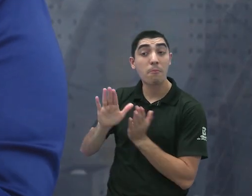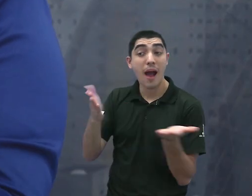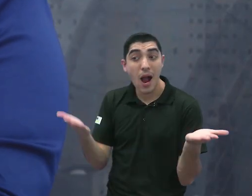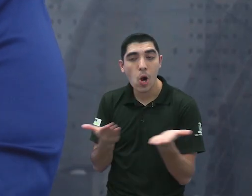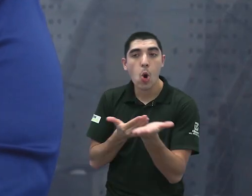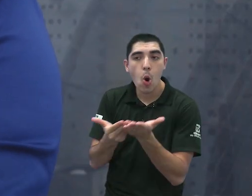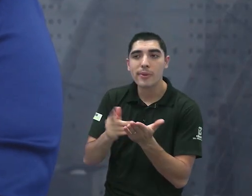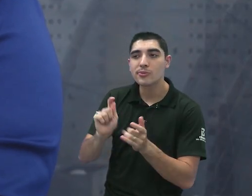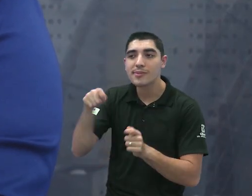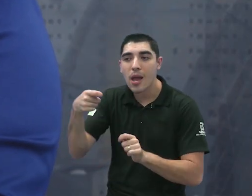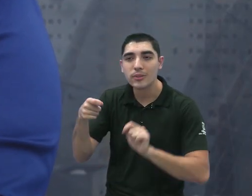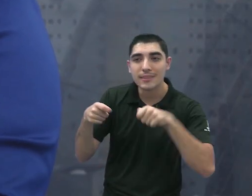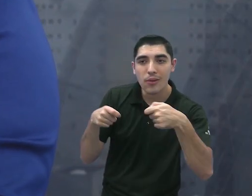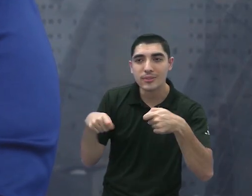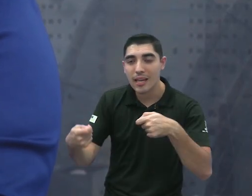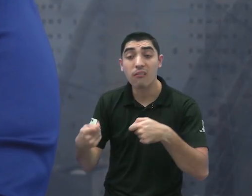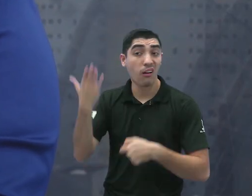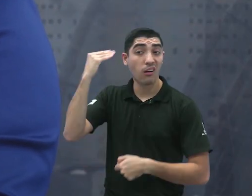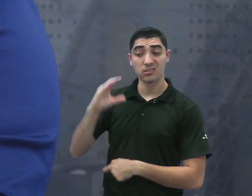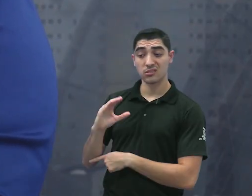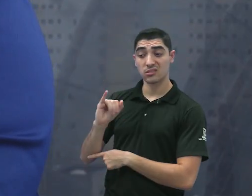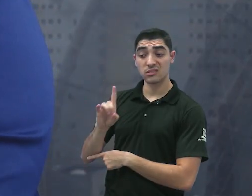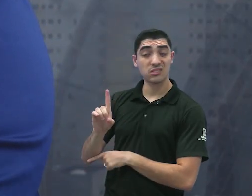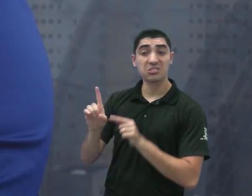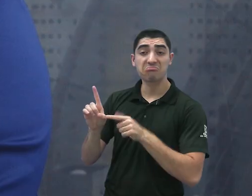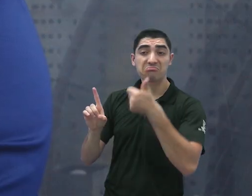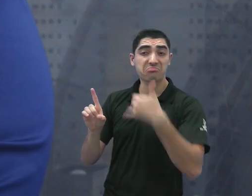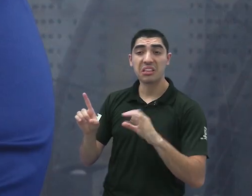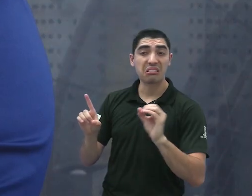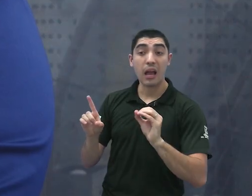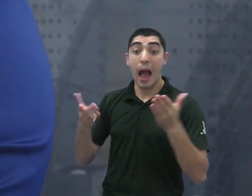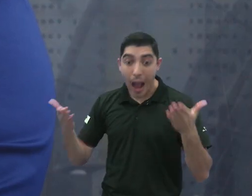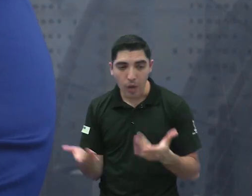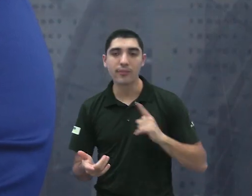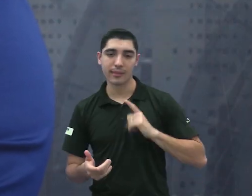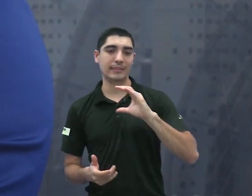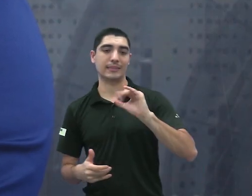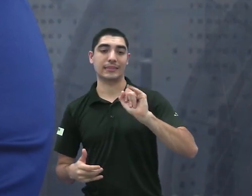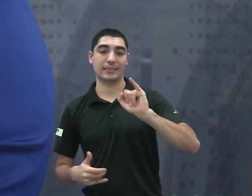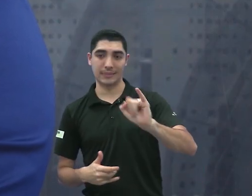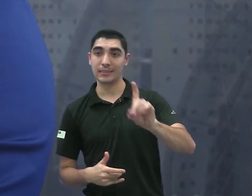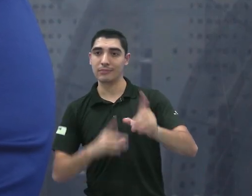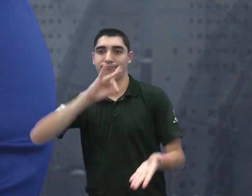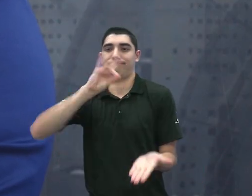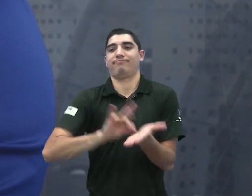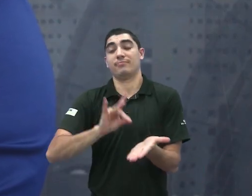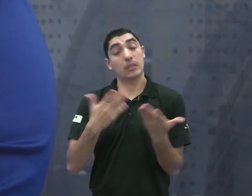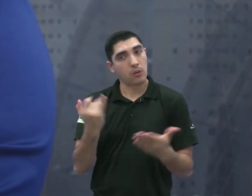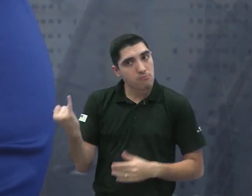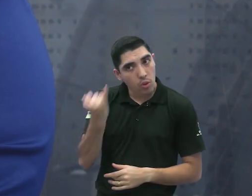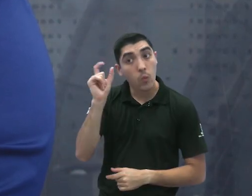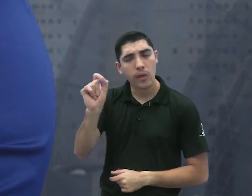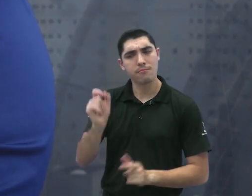para aqueles afastamentos, às vezes, sem CID definido, e agora a gente tem essa identificação. Então, é importante que a gente continue